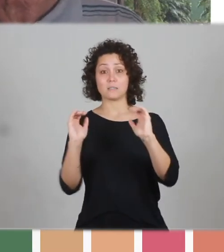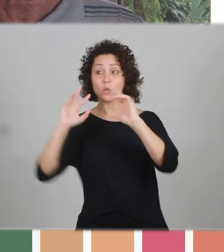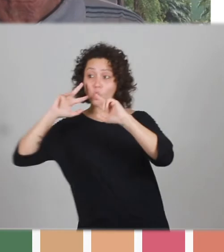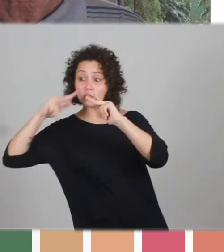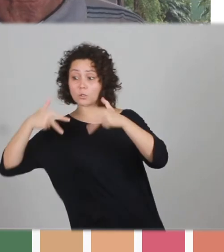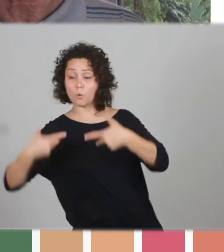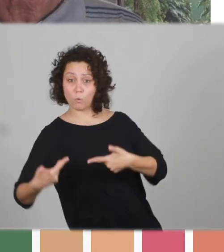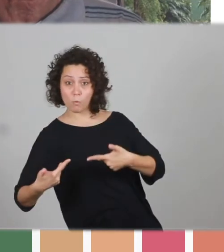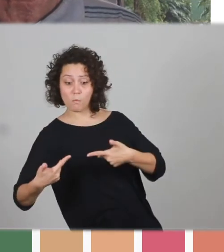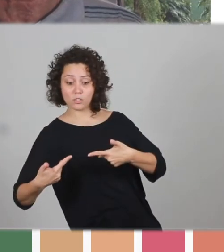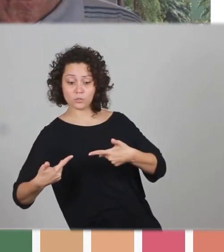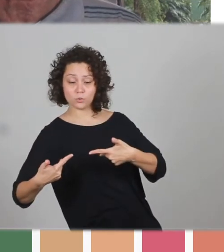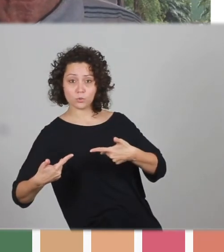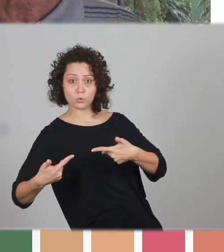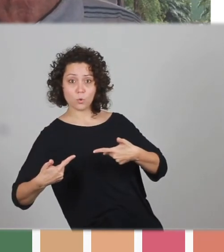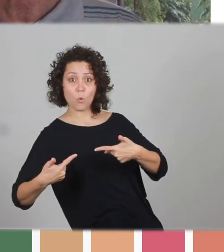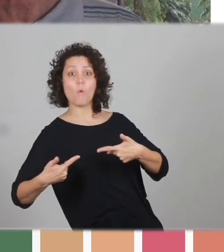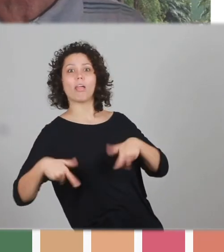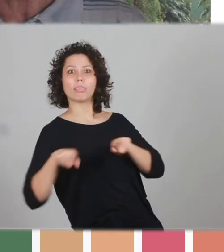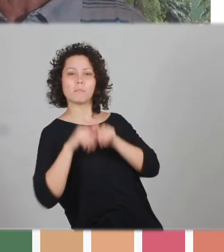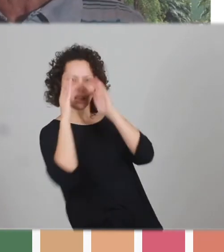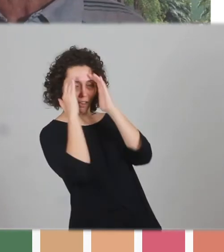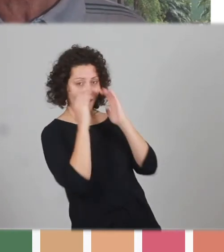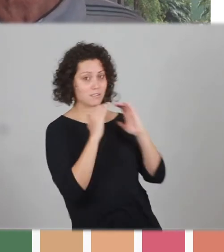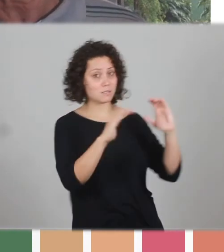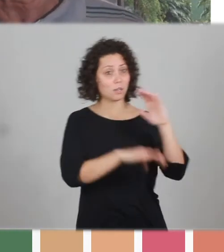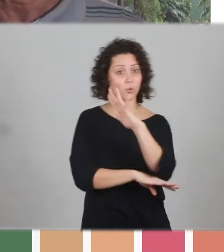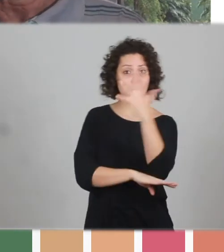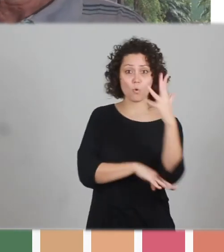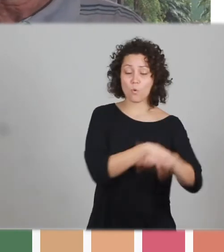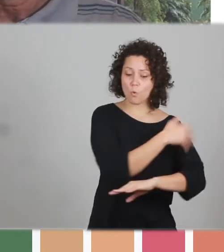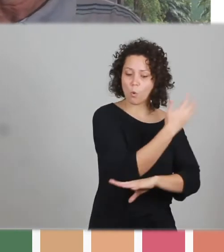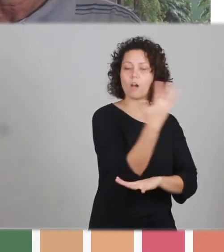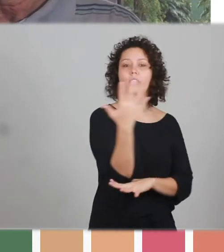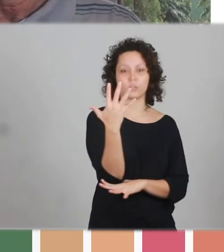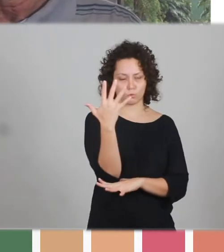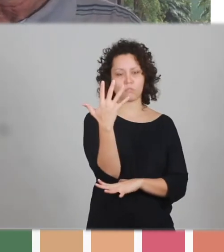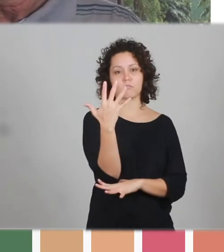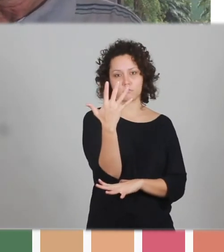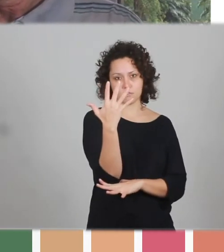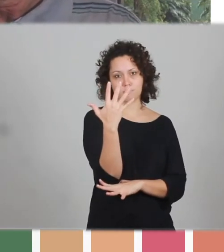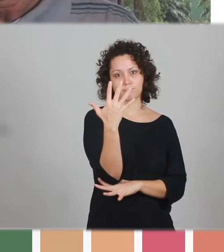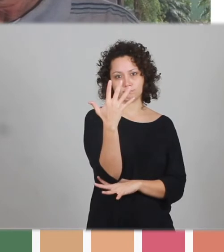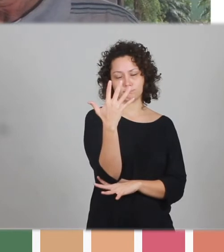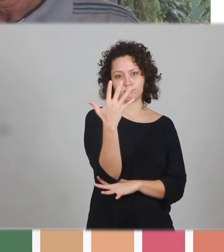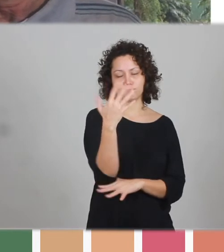os seres da natureza, e com o próprio ambiente que nos abriga.